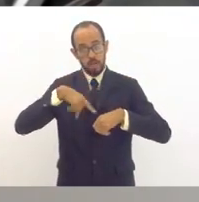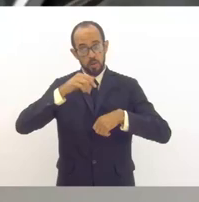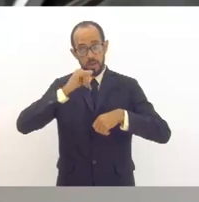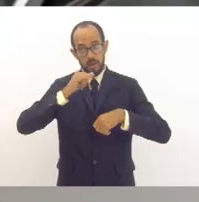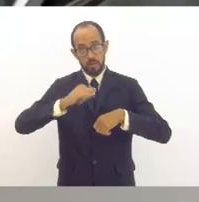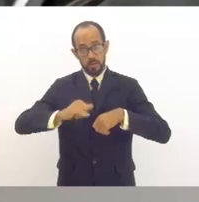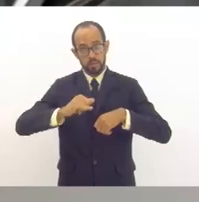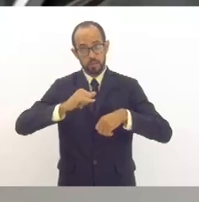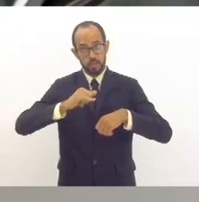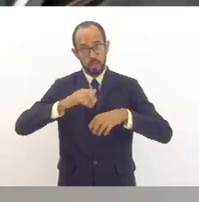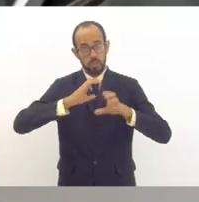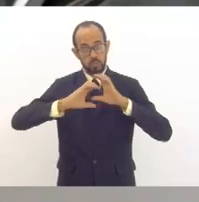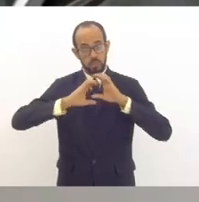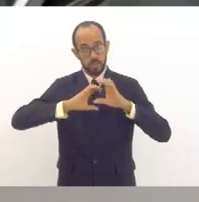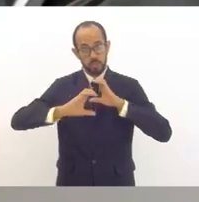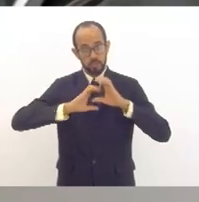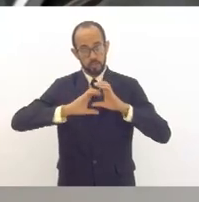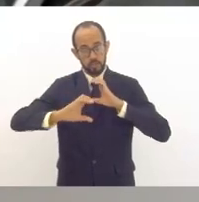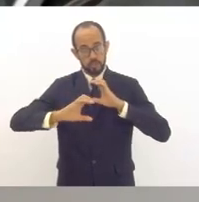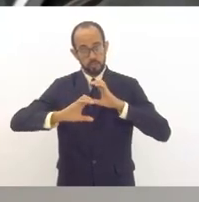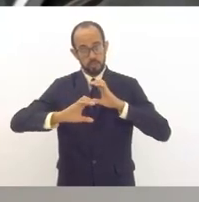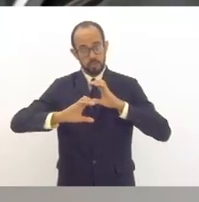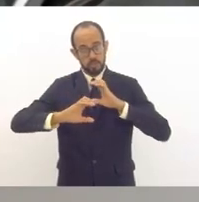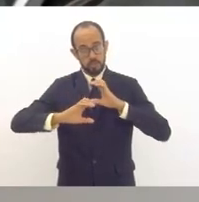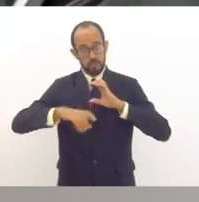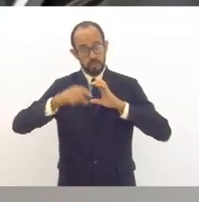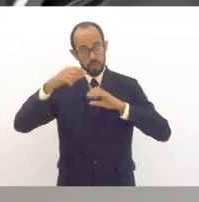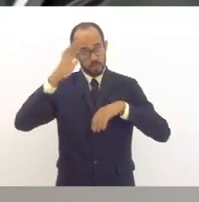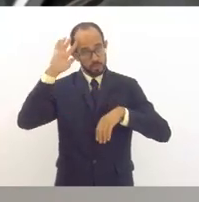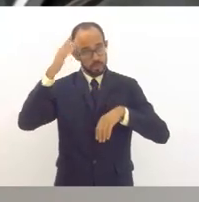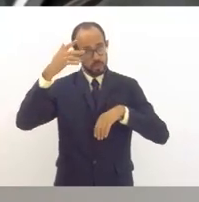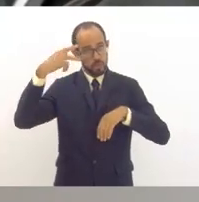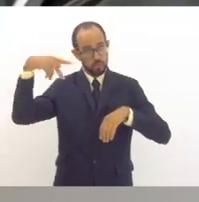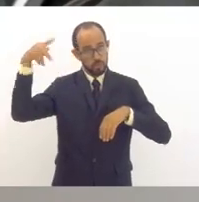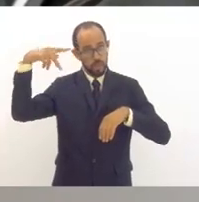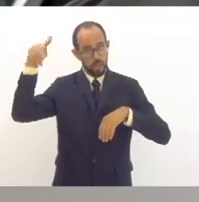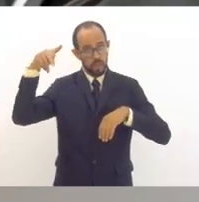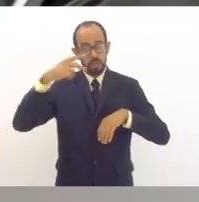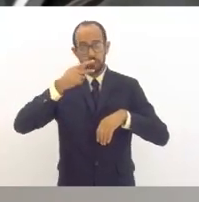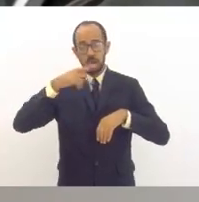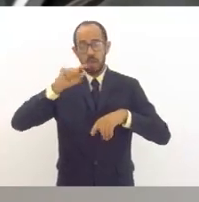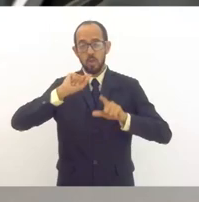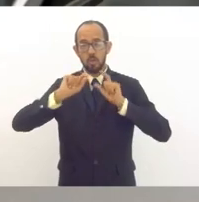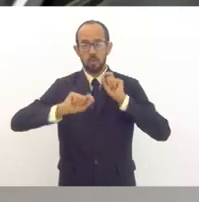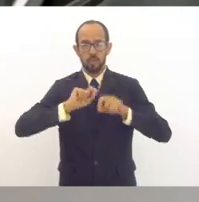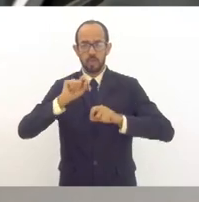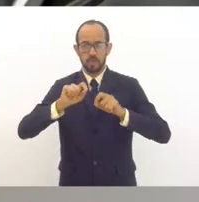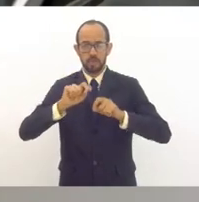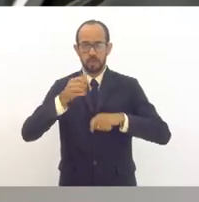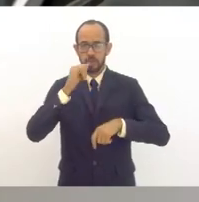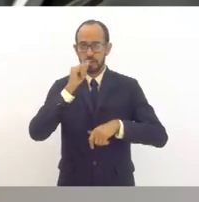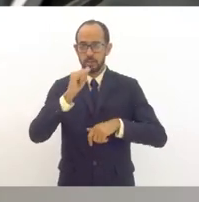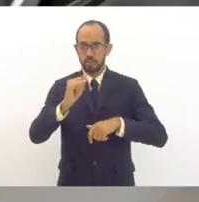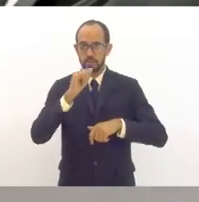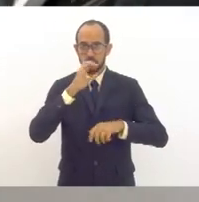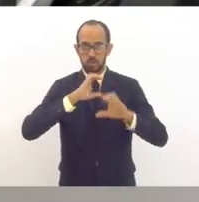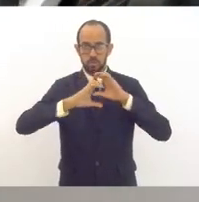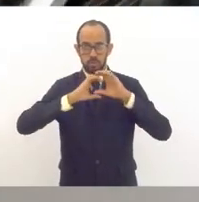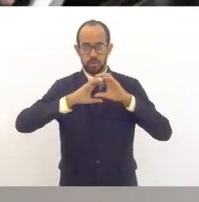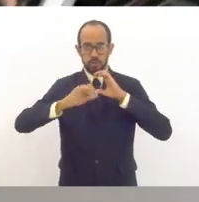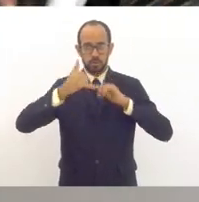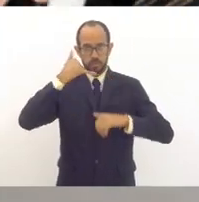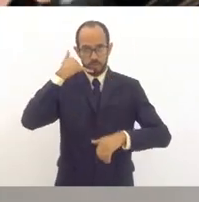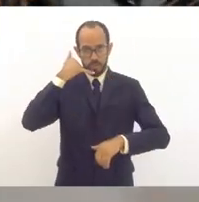telecomunicações só que teve lá a decisão e ele considerou que energia telecomunicações